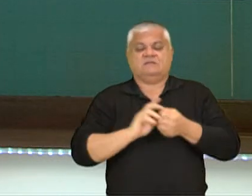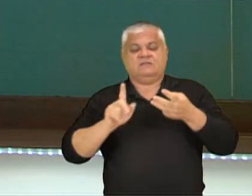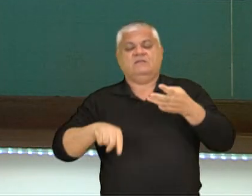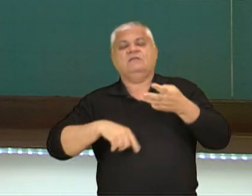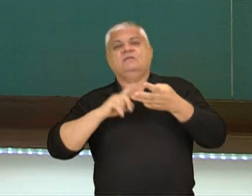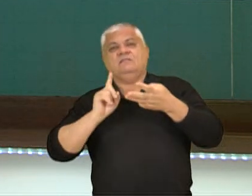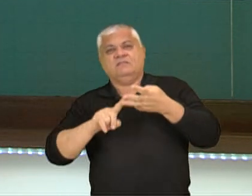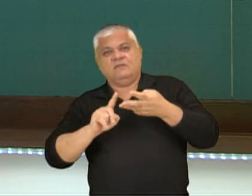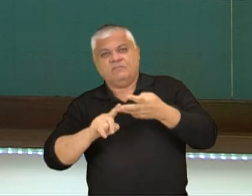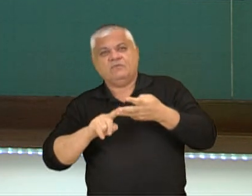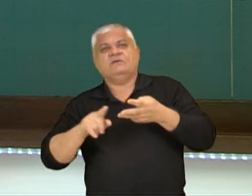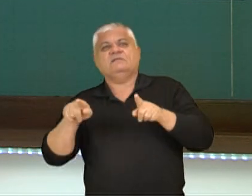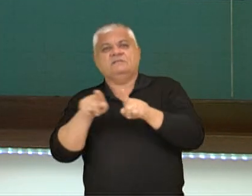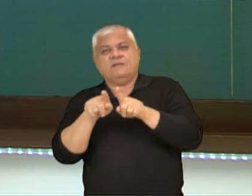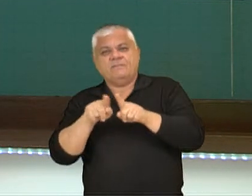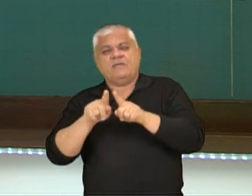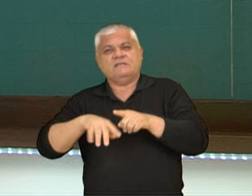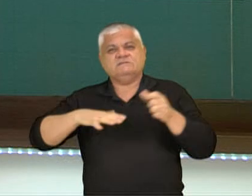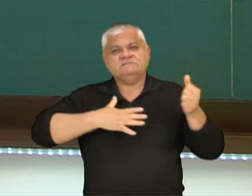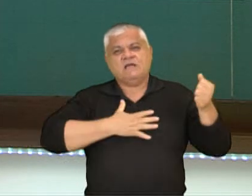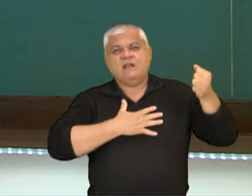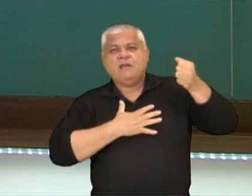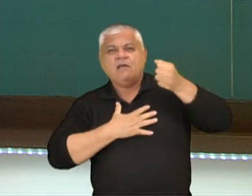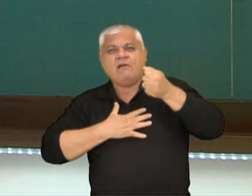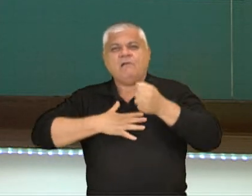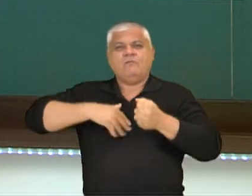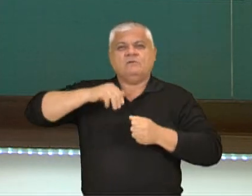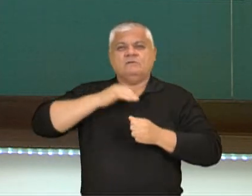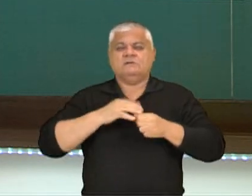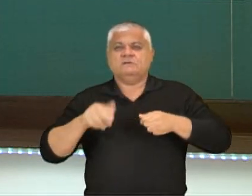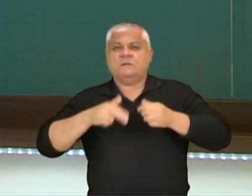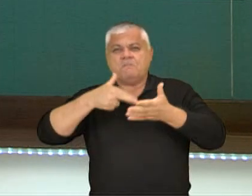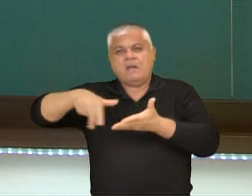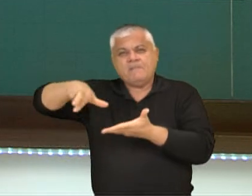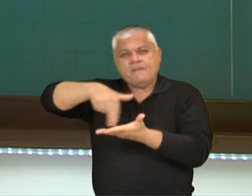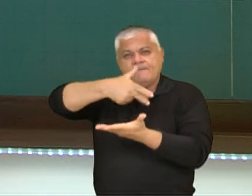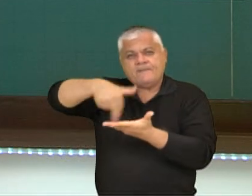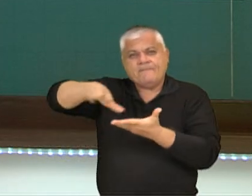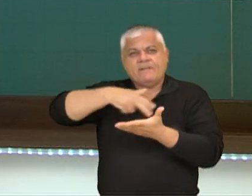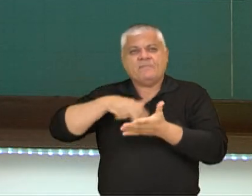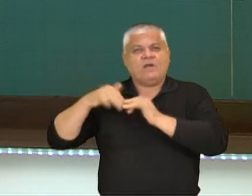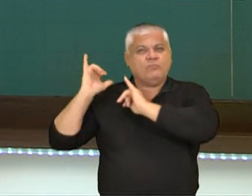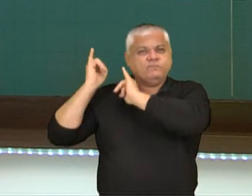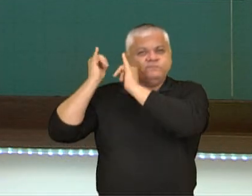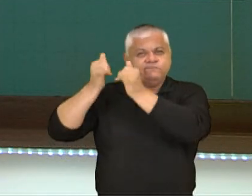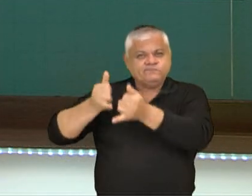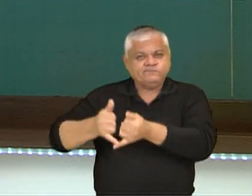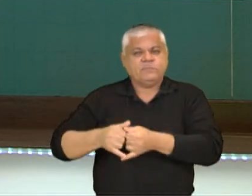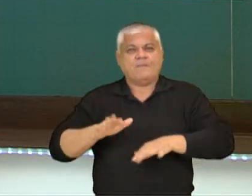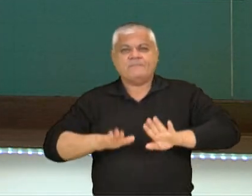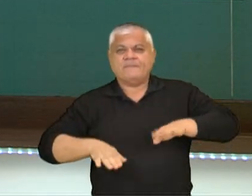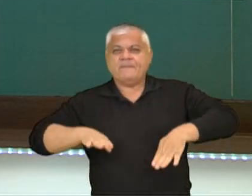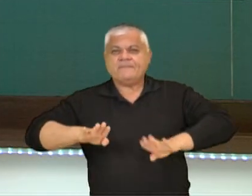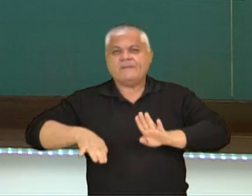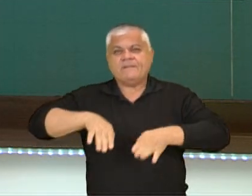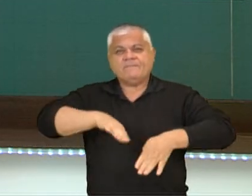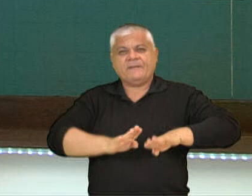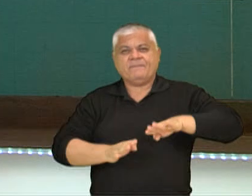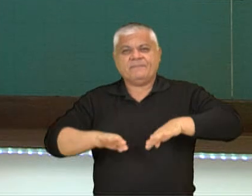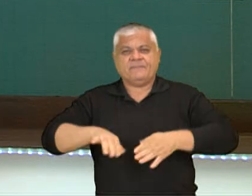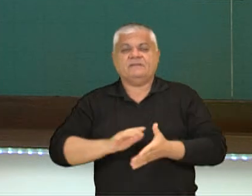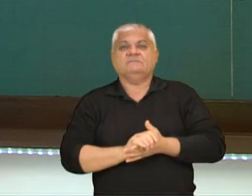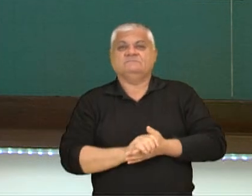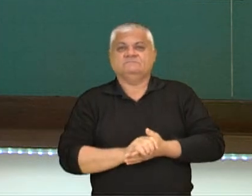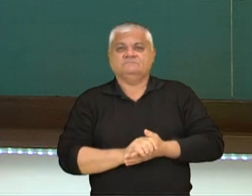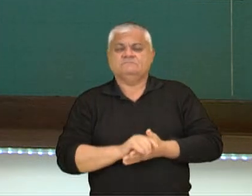jazz e sapateado, e folclórica de salão, de rua, criativas e circulares. Professora, mas eu